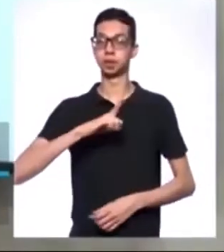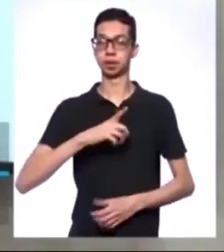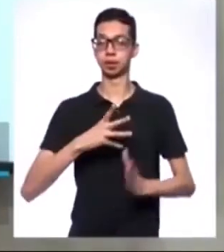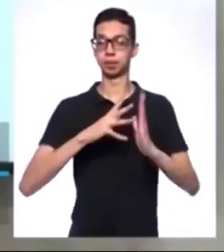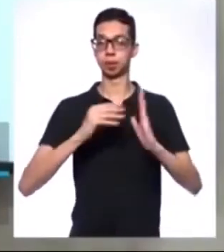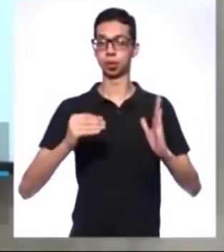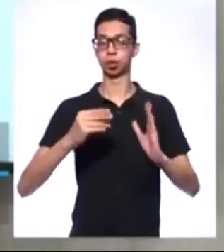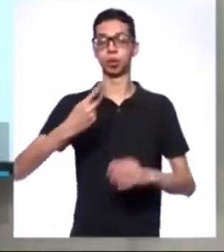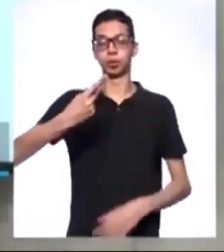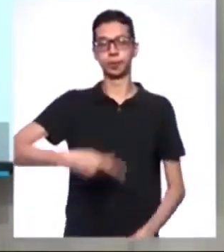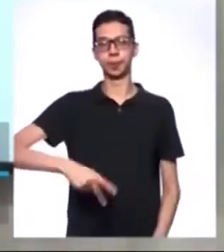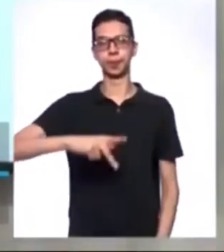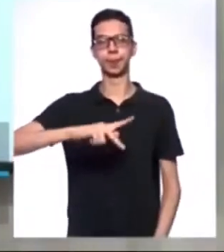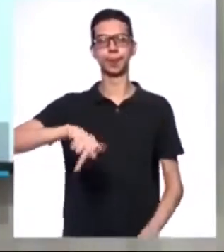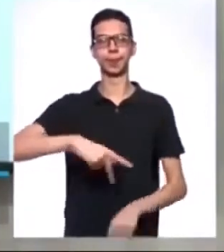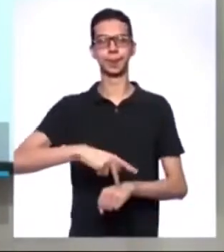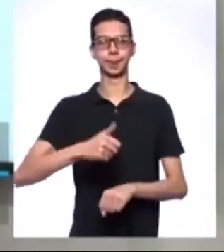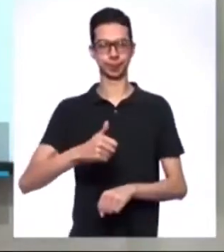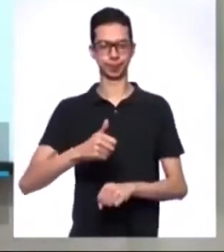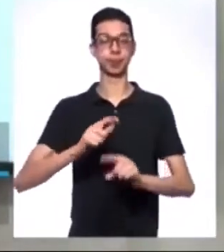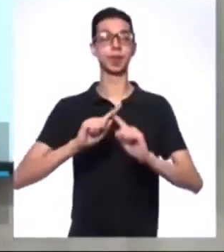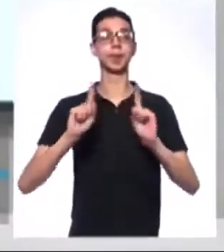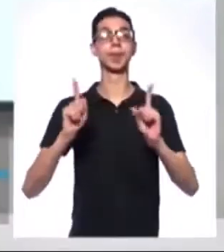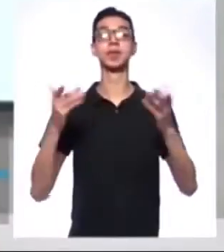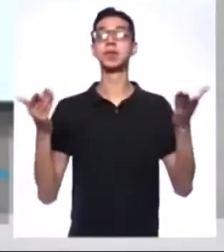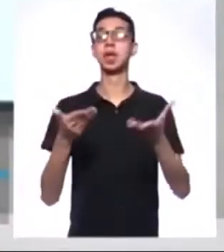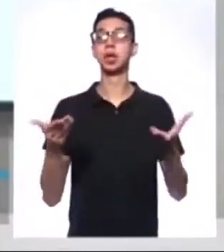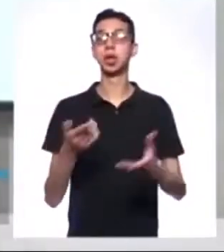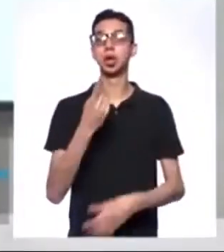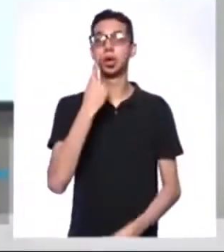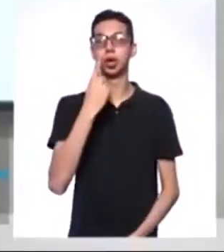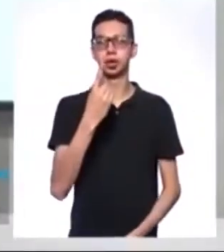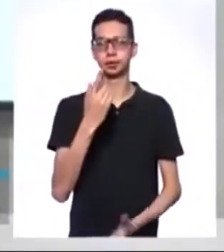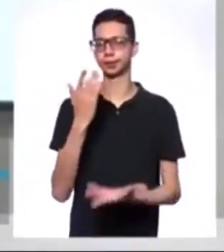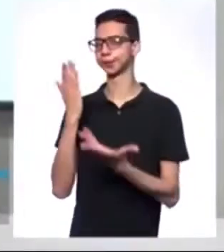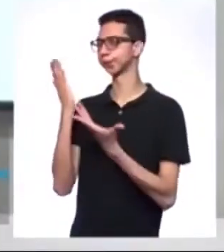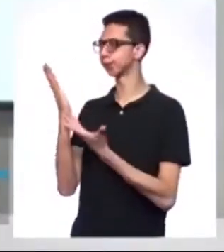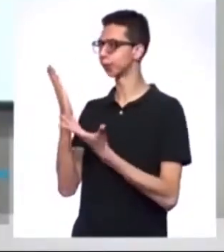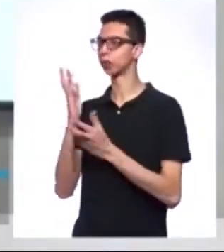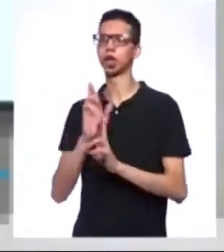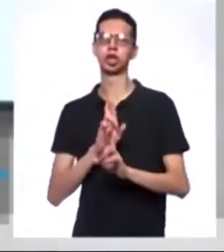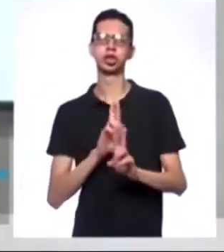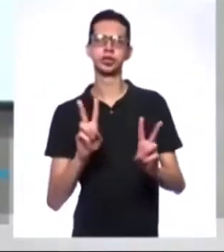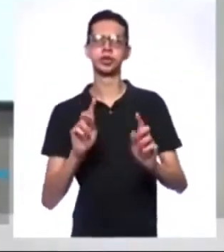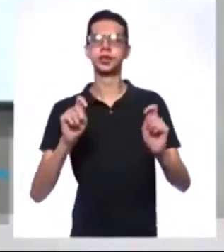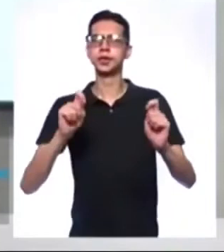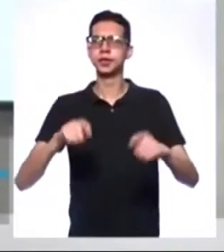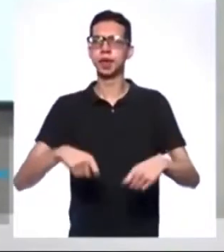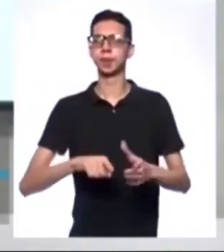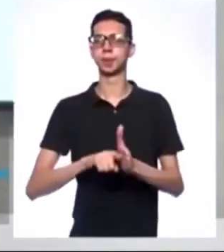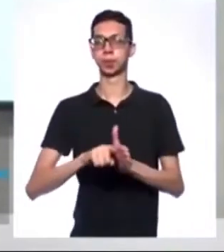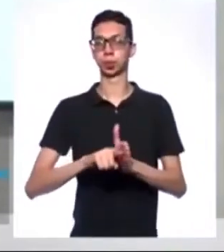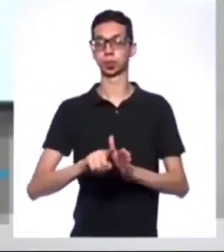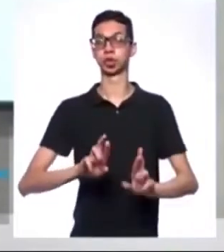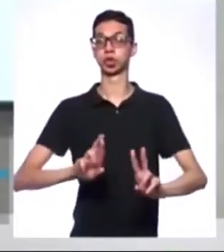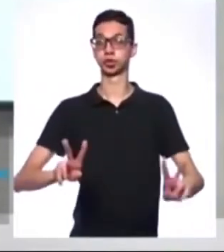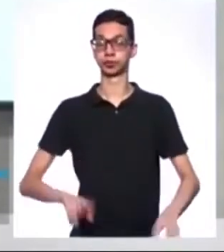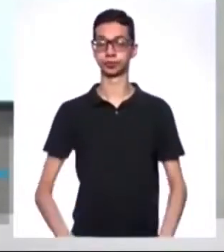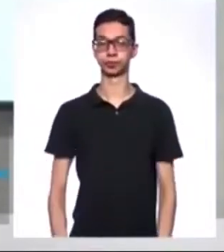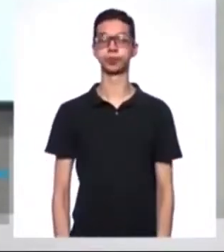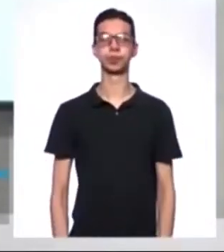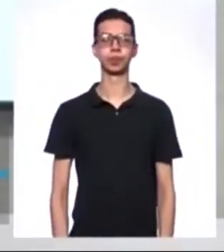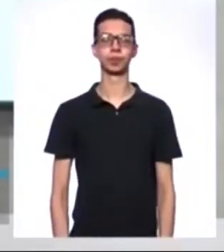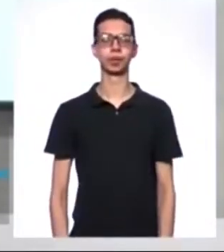país só que agora vem comigo lá a gente tem uma outra possibilidade de pergunta é